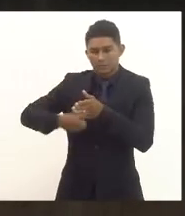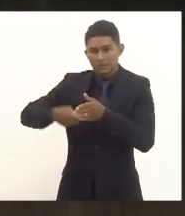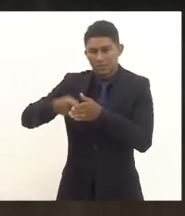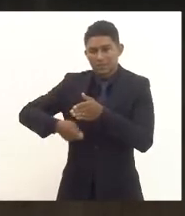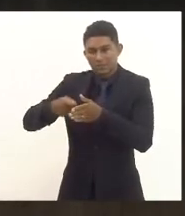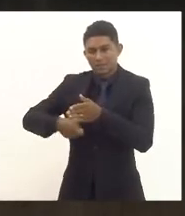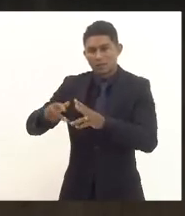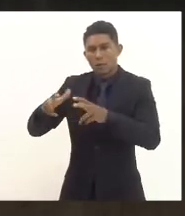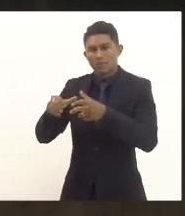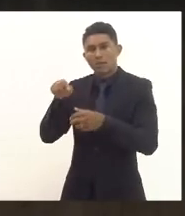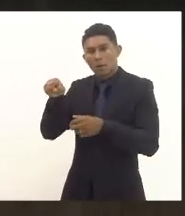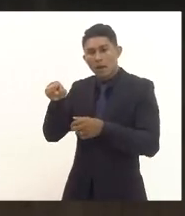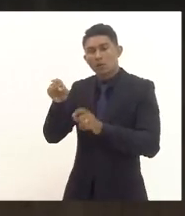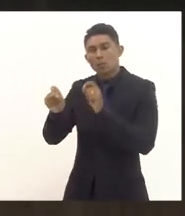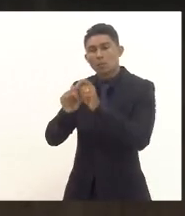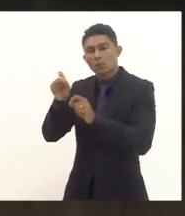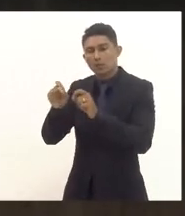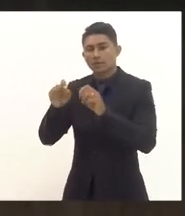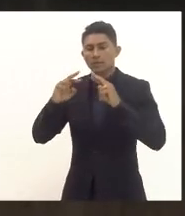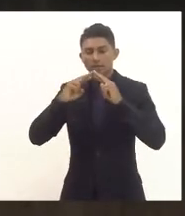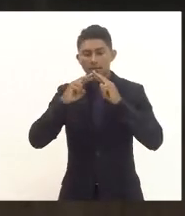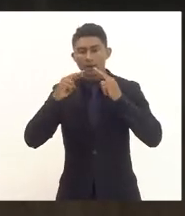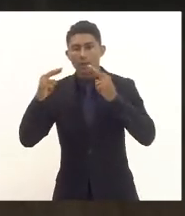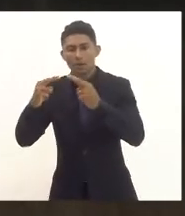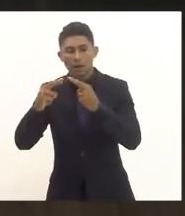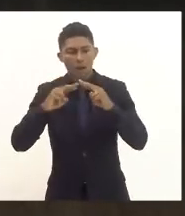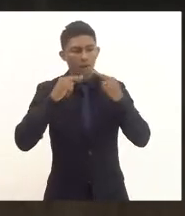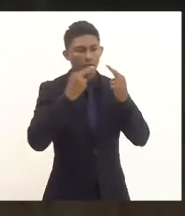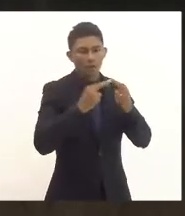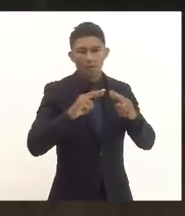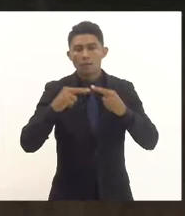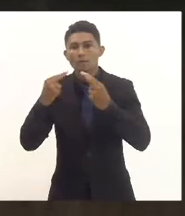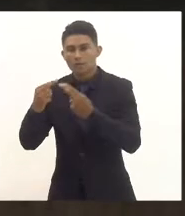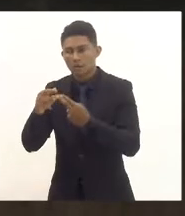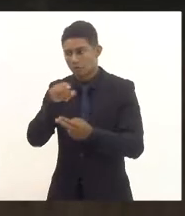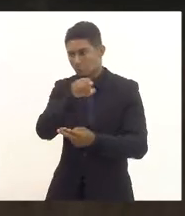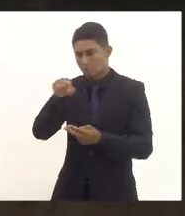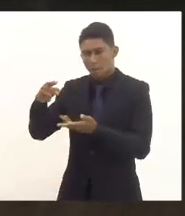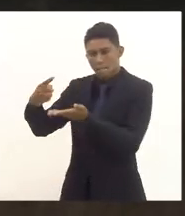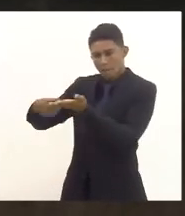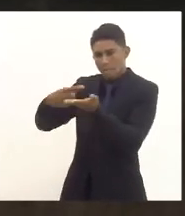fizesse as audiências públicas de vidas